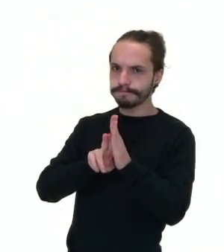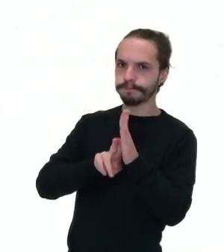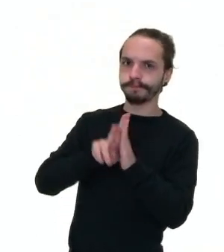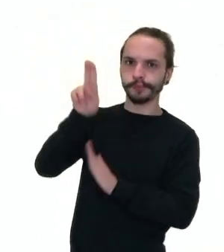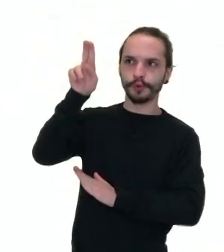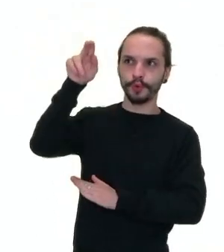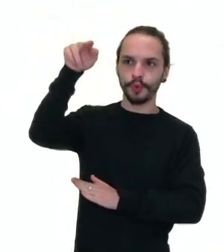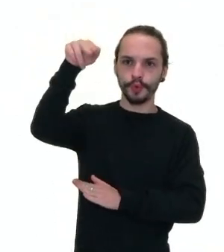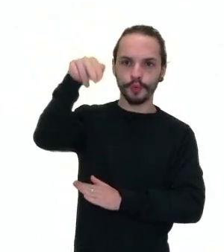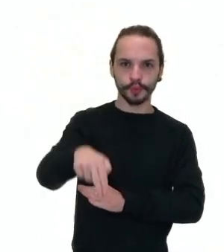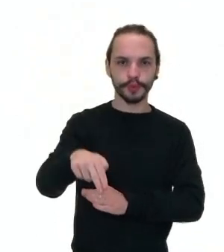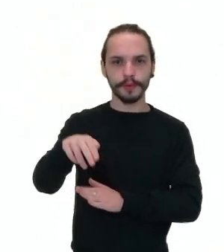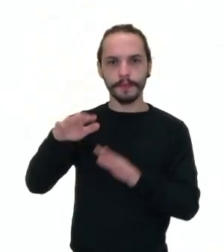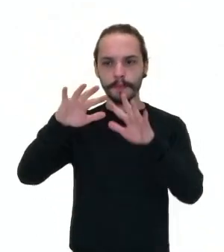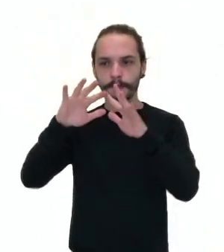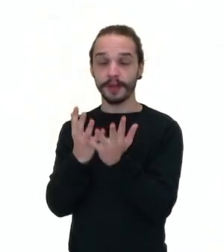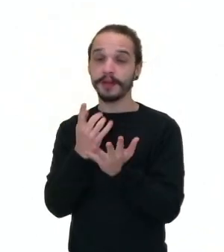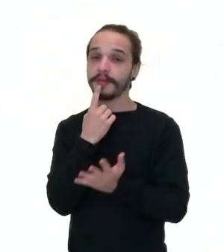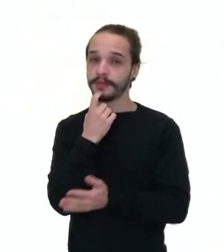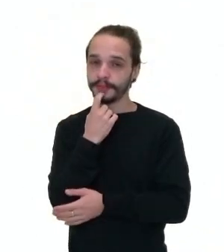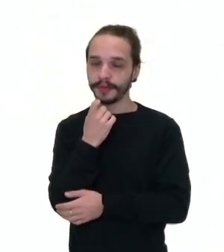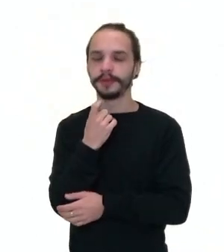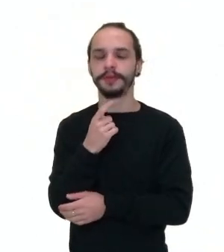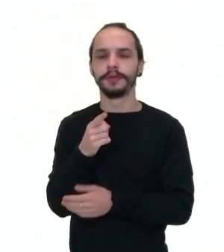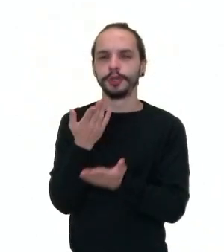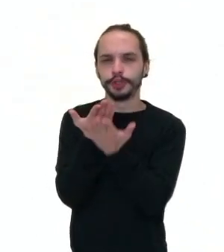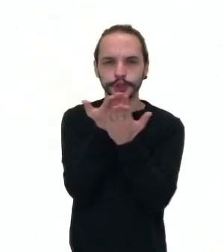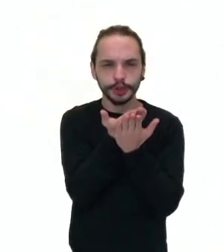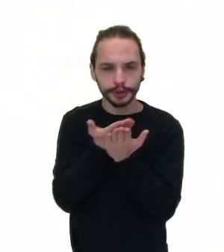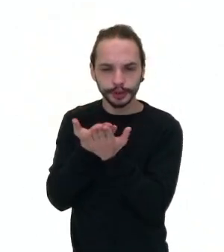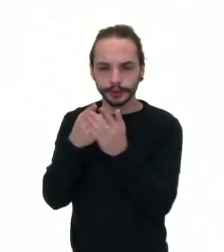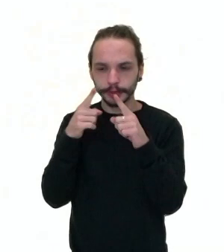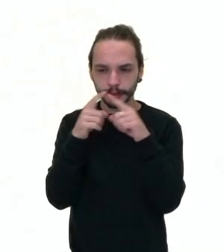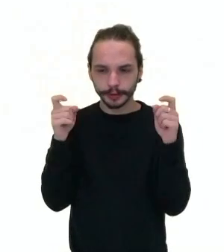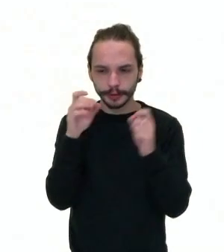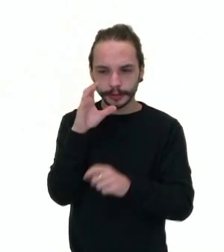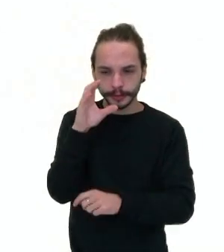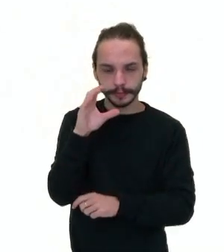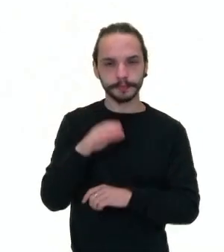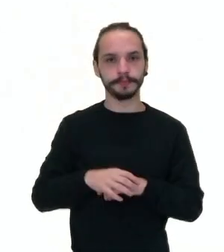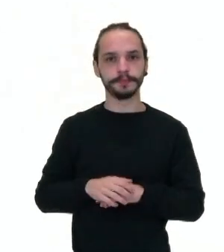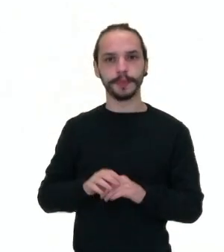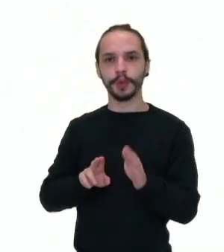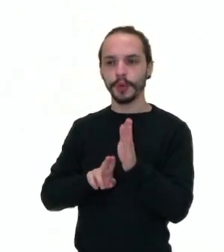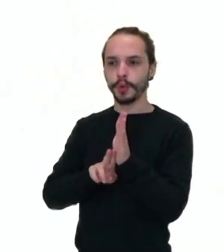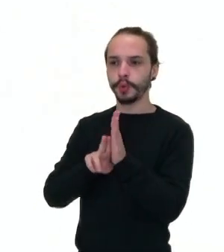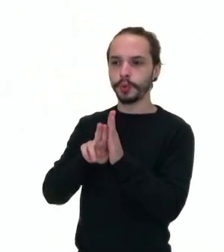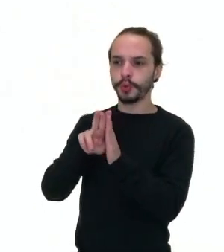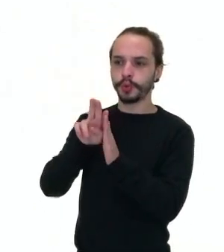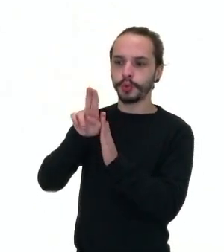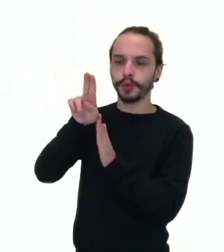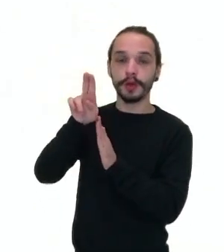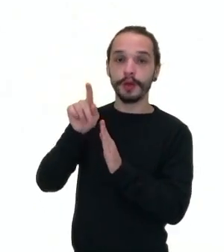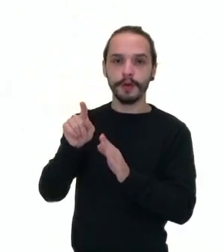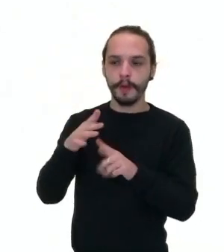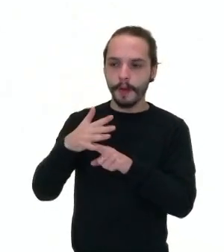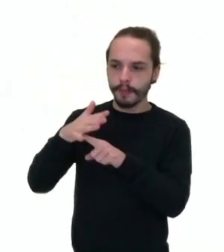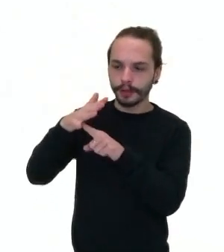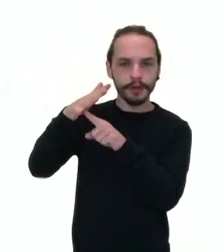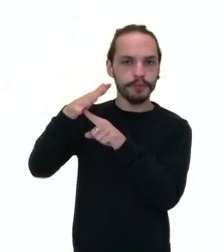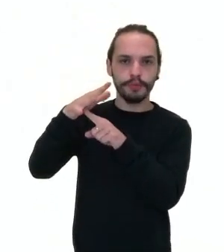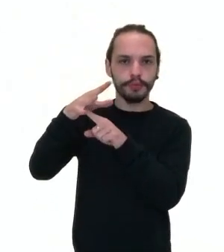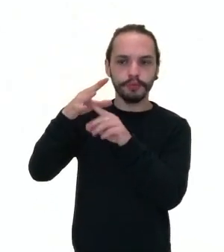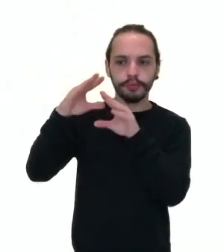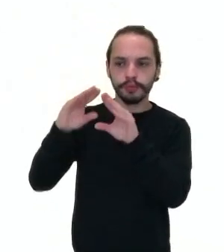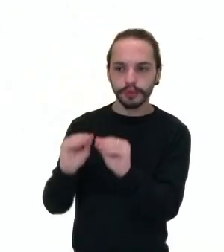na superfície de Marte, para estudos científicos. No meio do seu trajeto, os motores foram desligados.